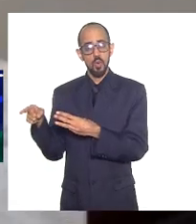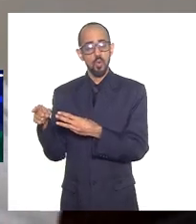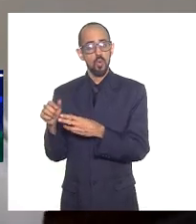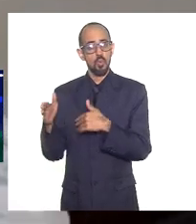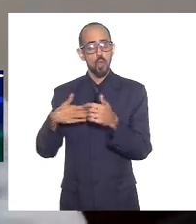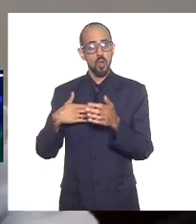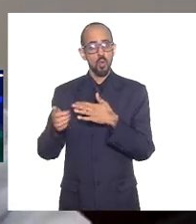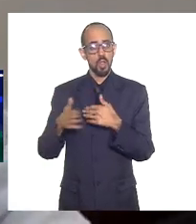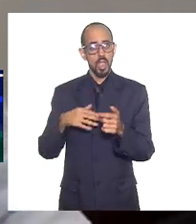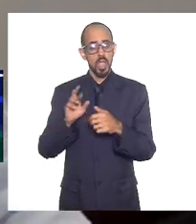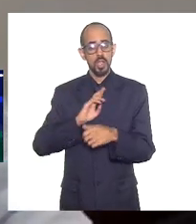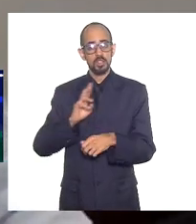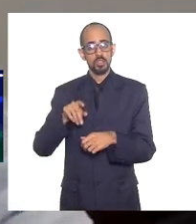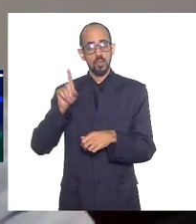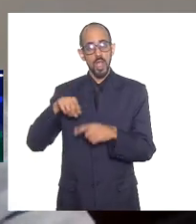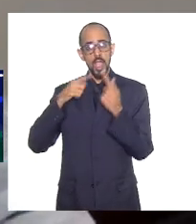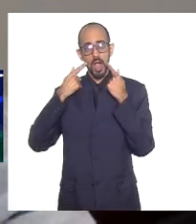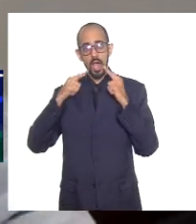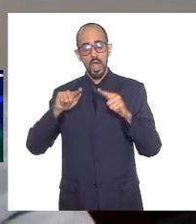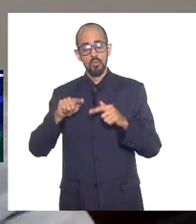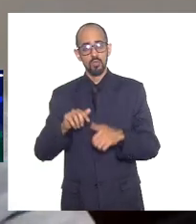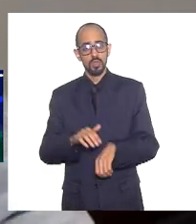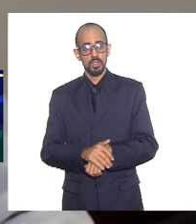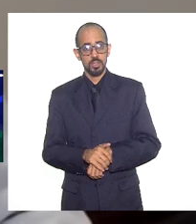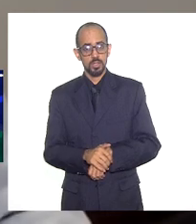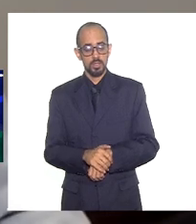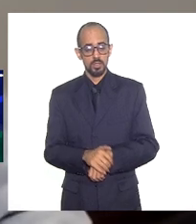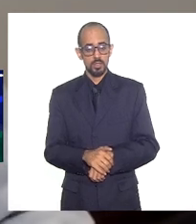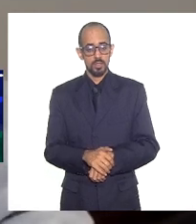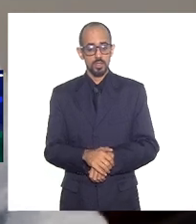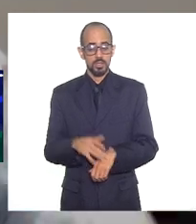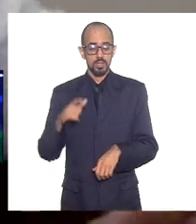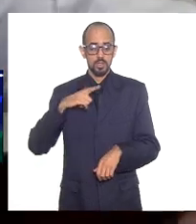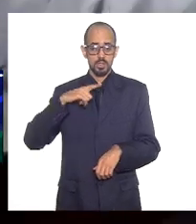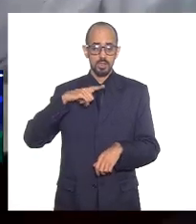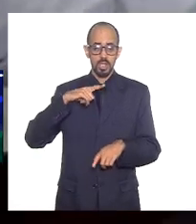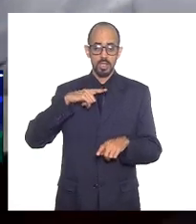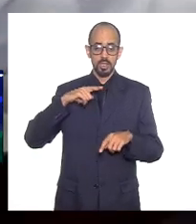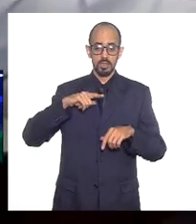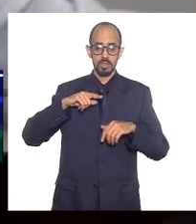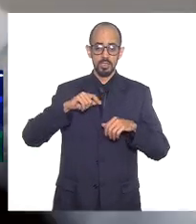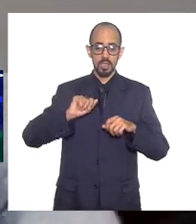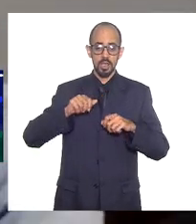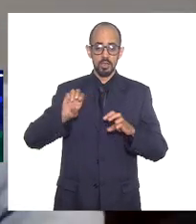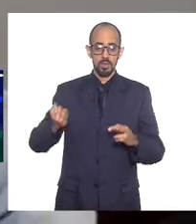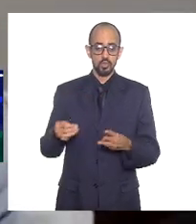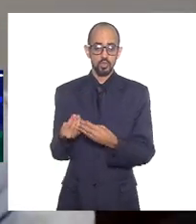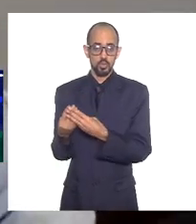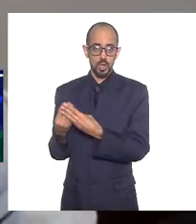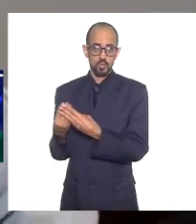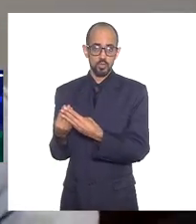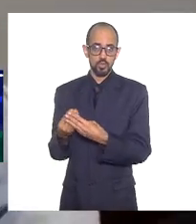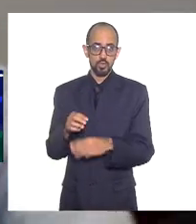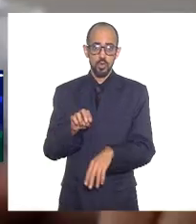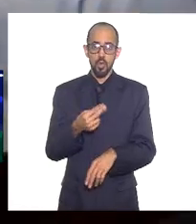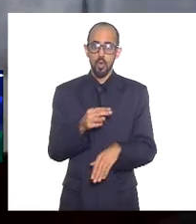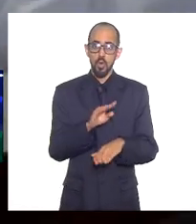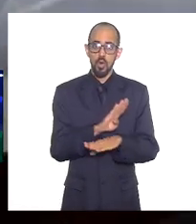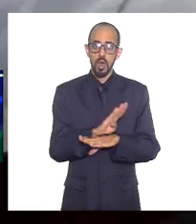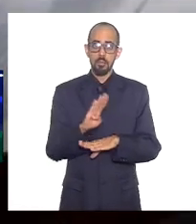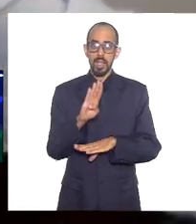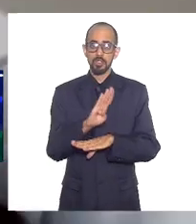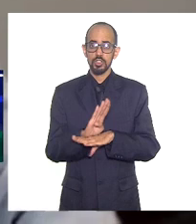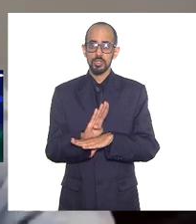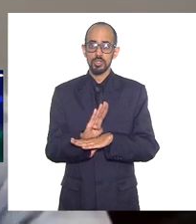atingida, é sempre gravíssima, é sempre muito grave, seja afetando judeus, seja afetando o batista, seja